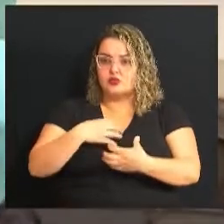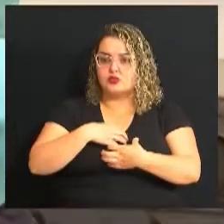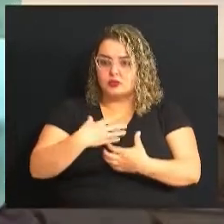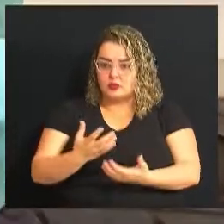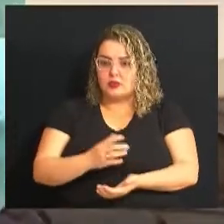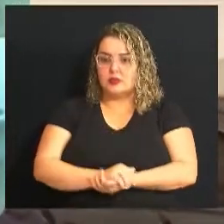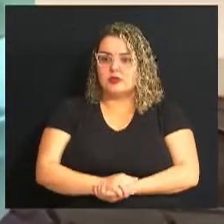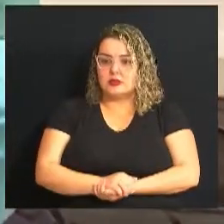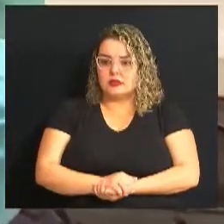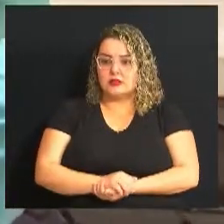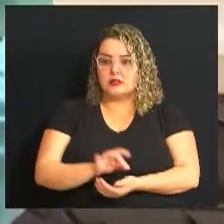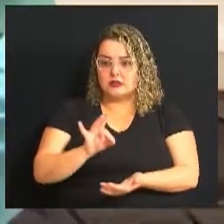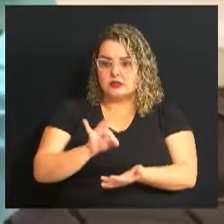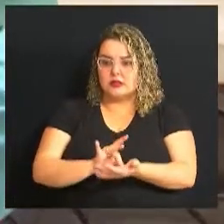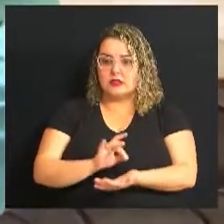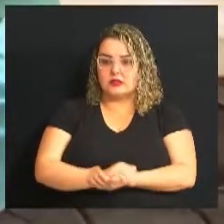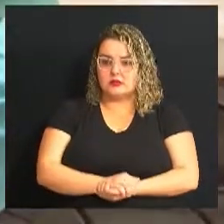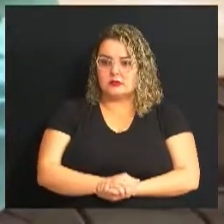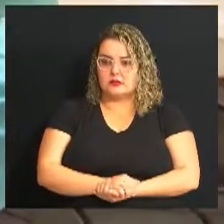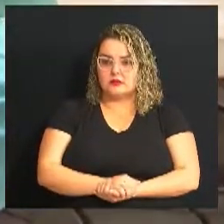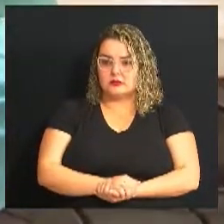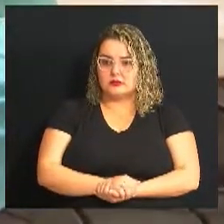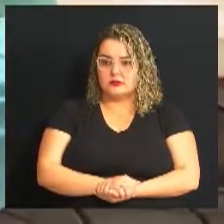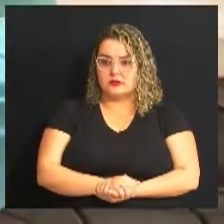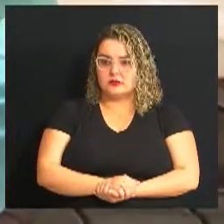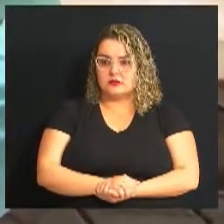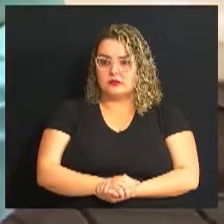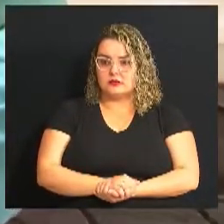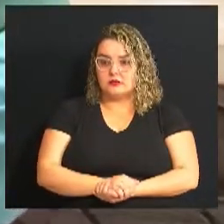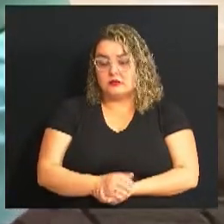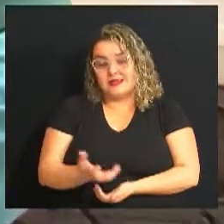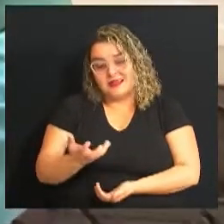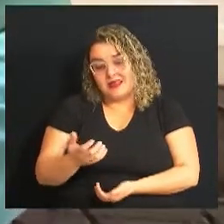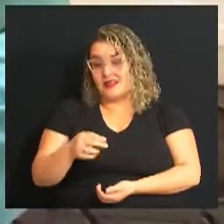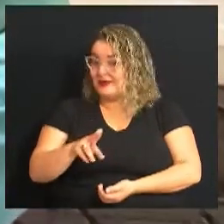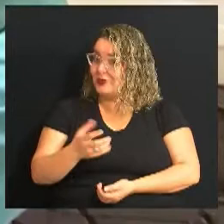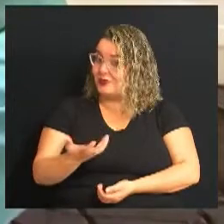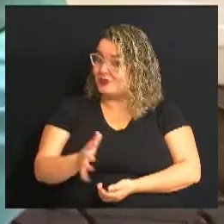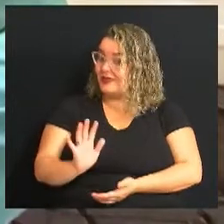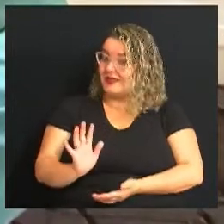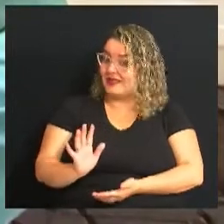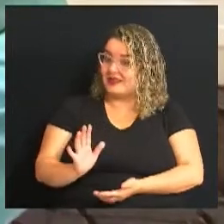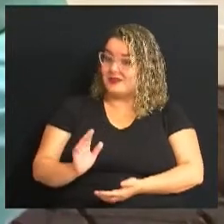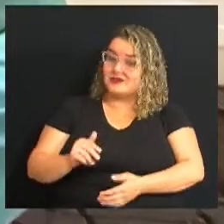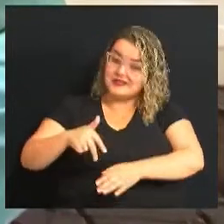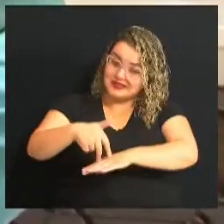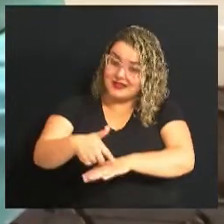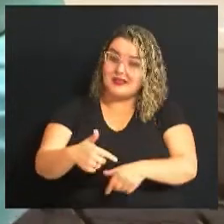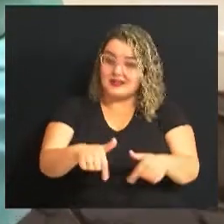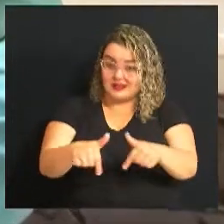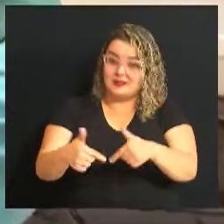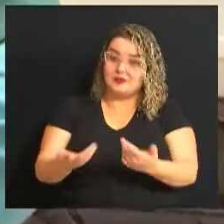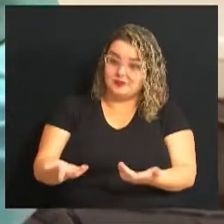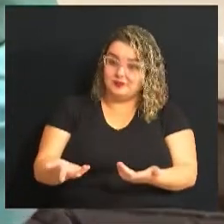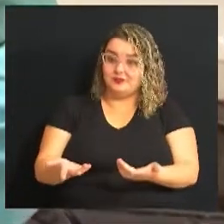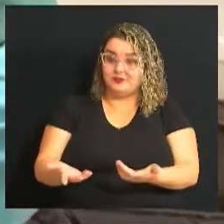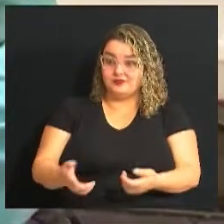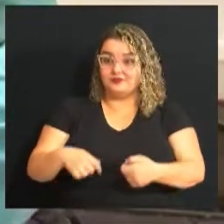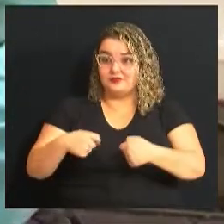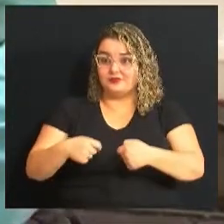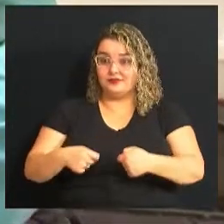Cara? Porque você tem que, queira ou não queira, você está lá trabalhando, né? Sim. Então, assim, você tem que